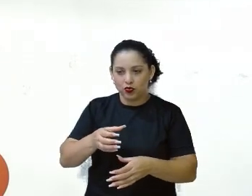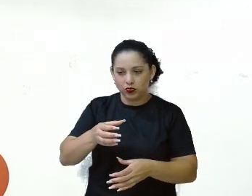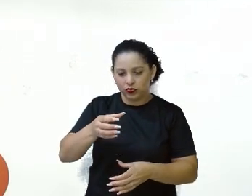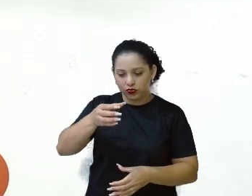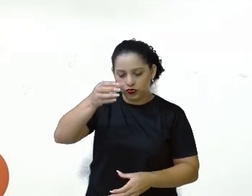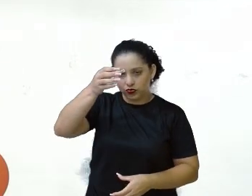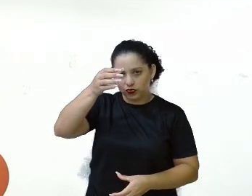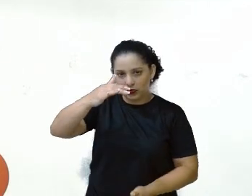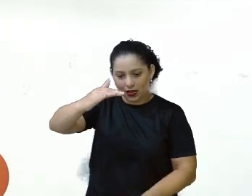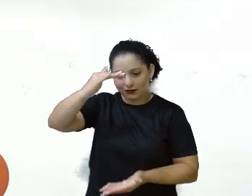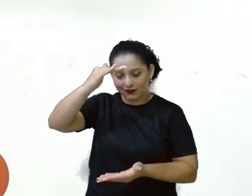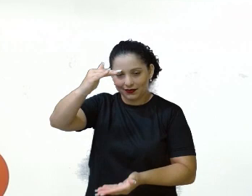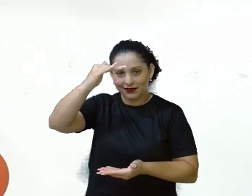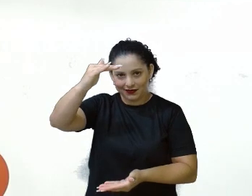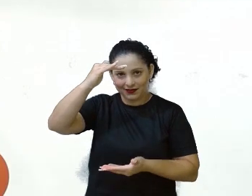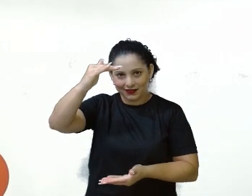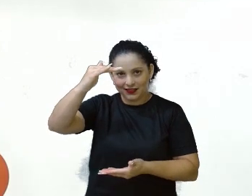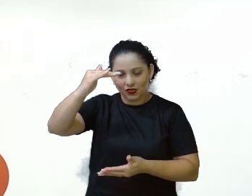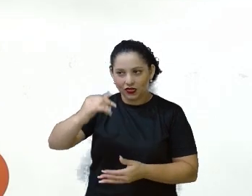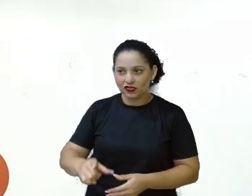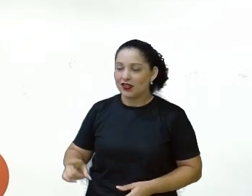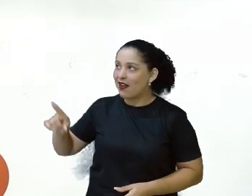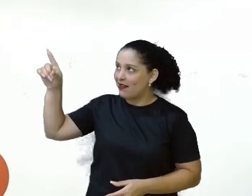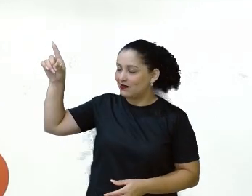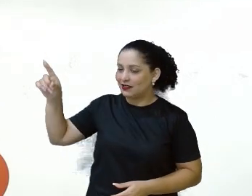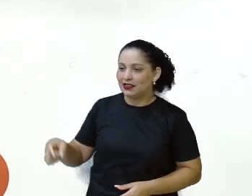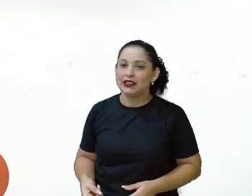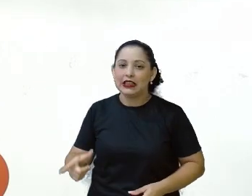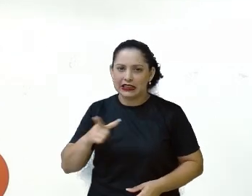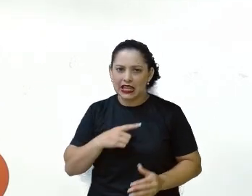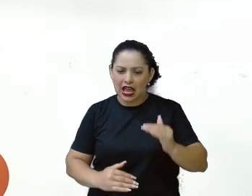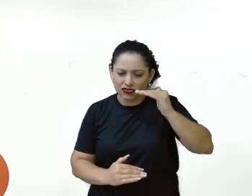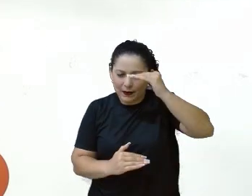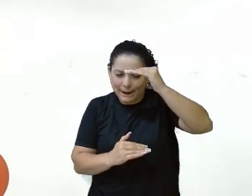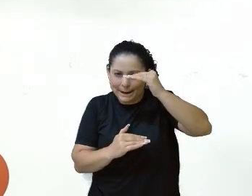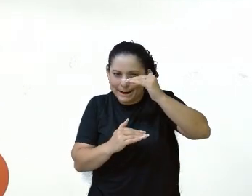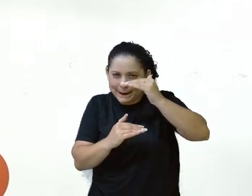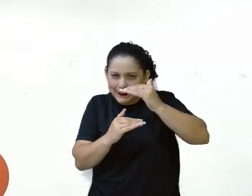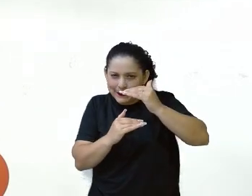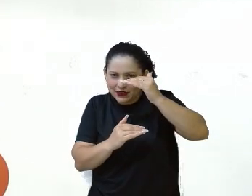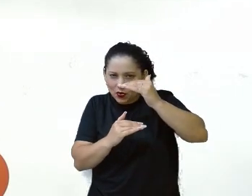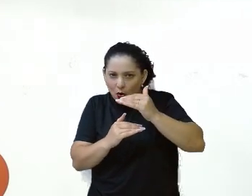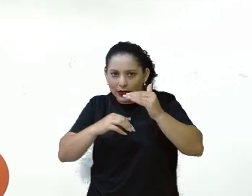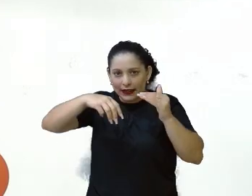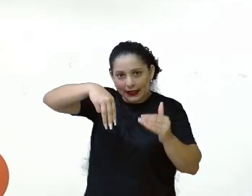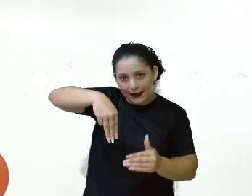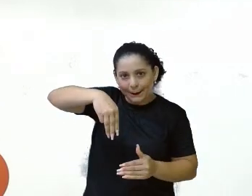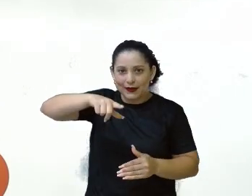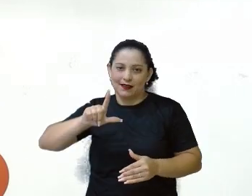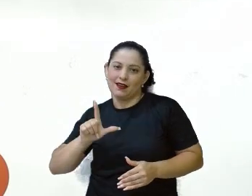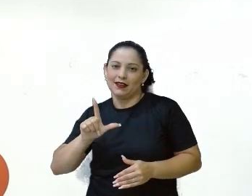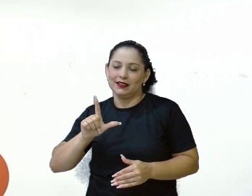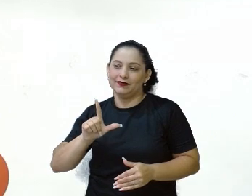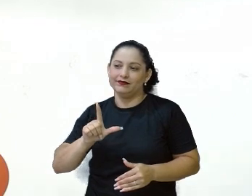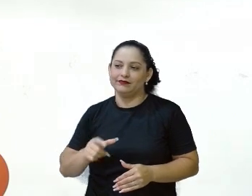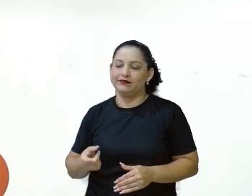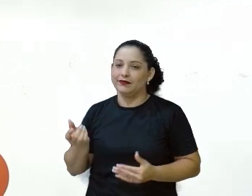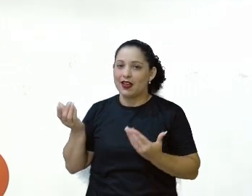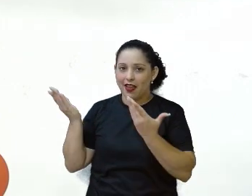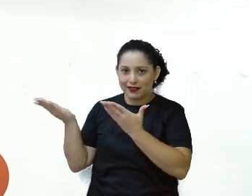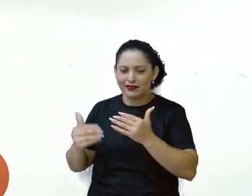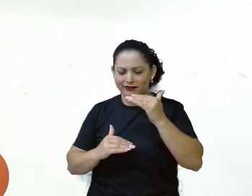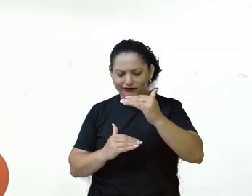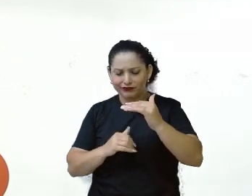garrafas maiores, certo? Essas menores são medidas em mililitros. Essa daqui tem 200